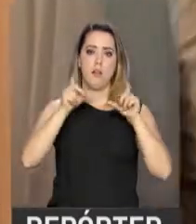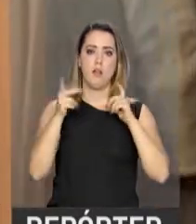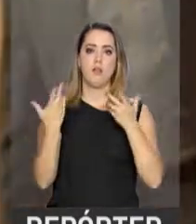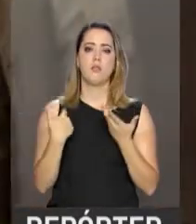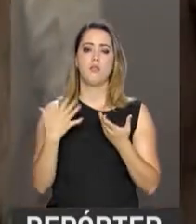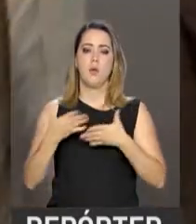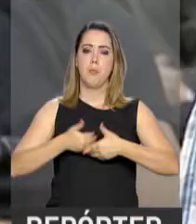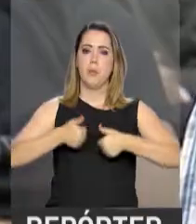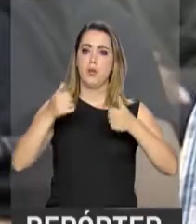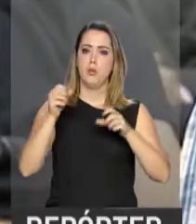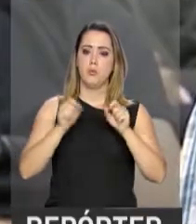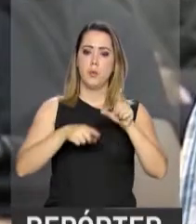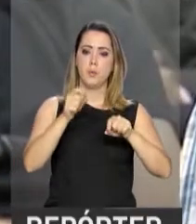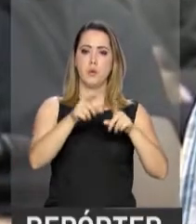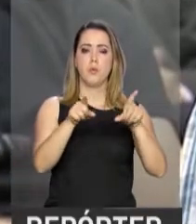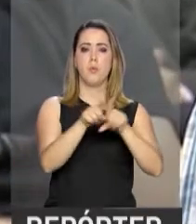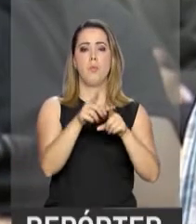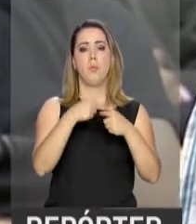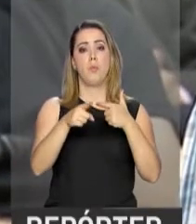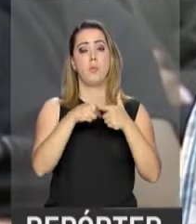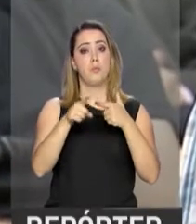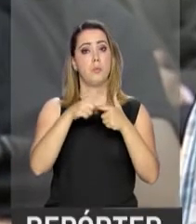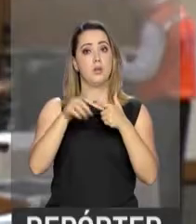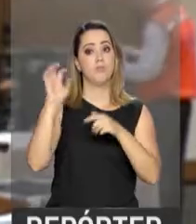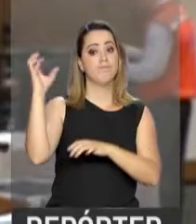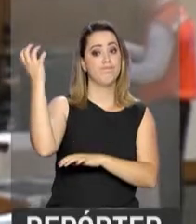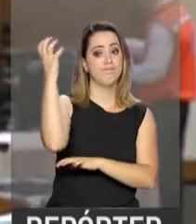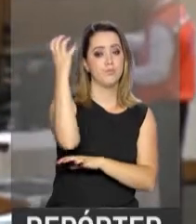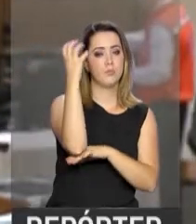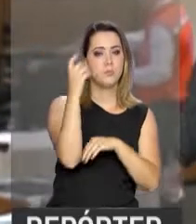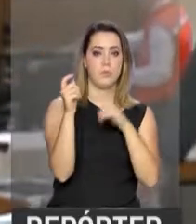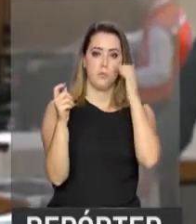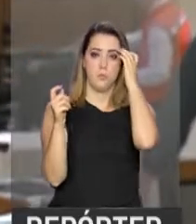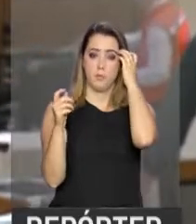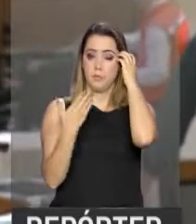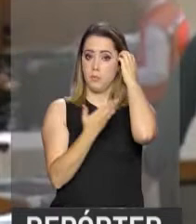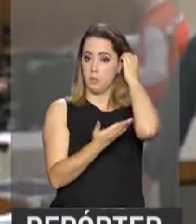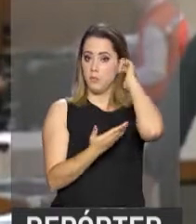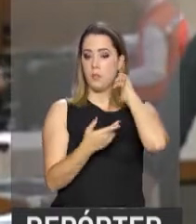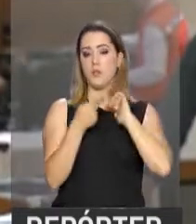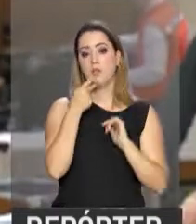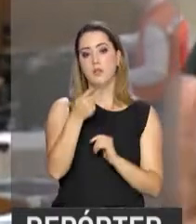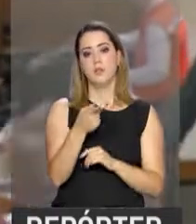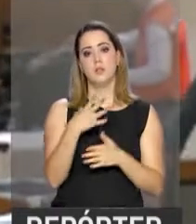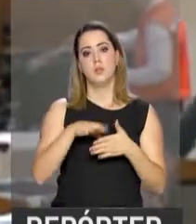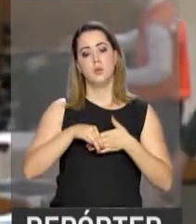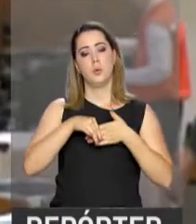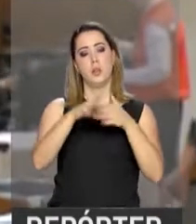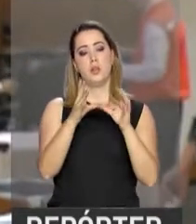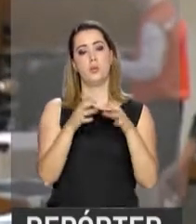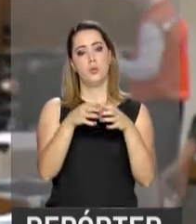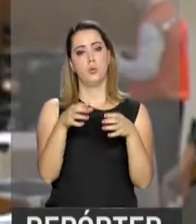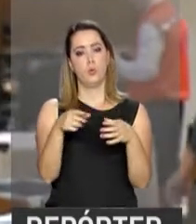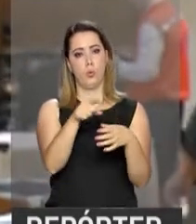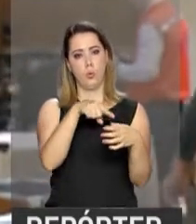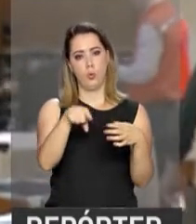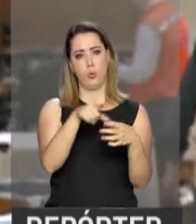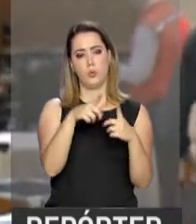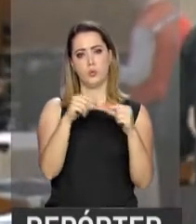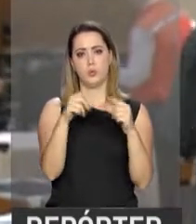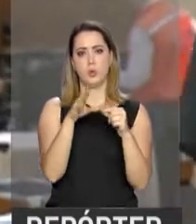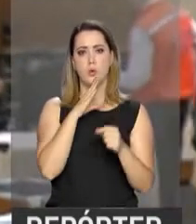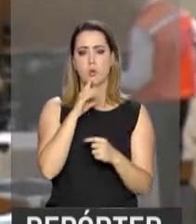recuperação em áreas atingidas por desastres naturais de acordo com o cacau ea makosch chefe da equipe japonesa conhecer características